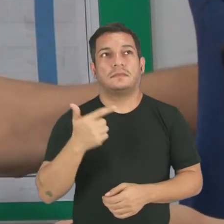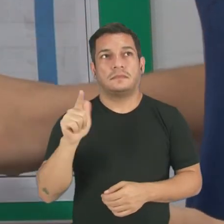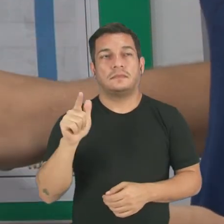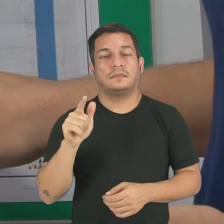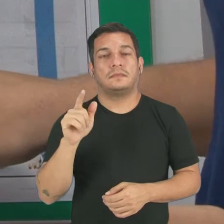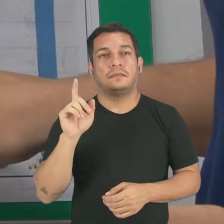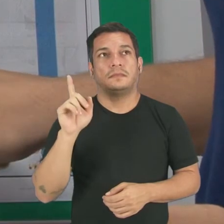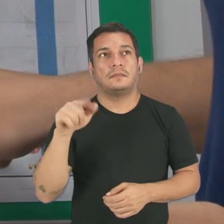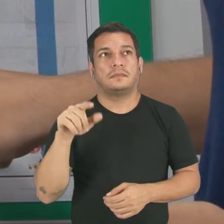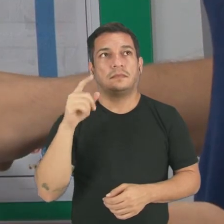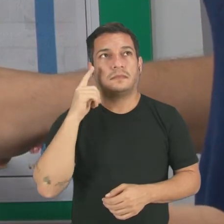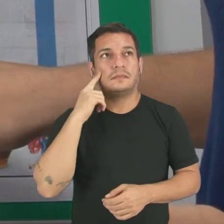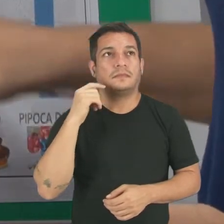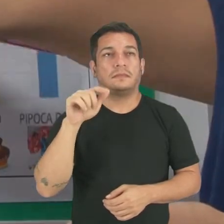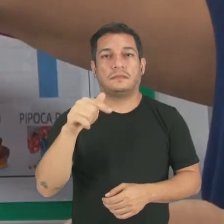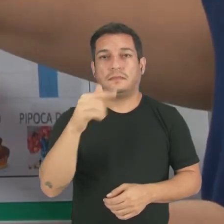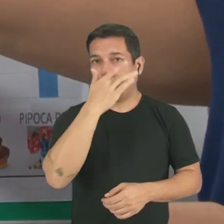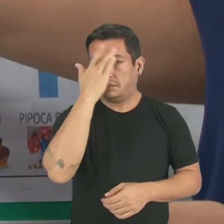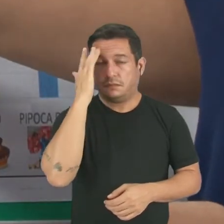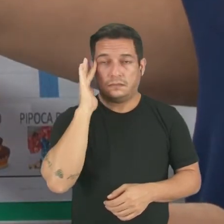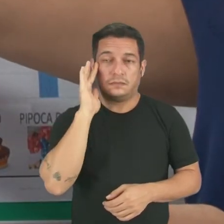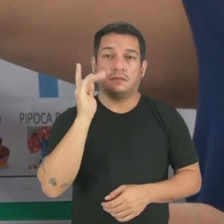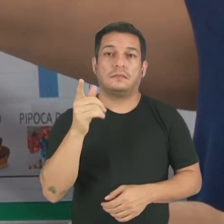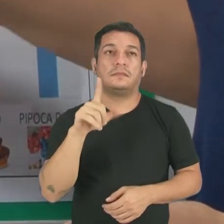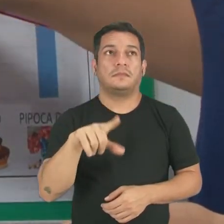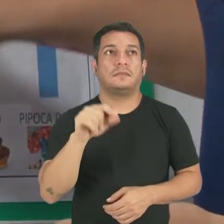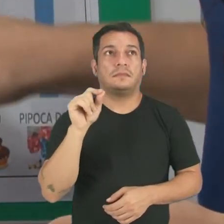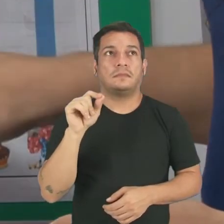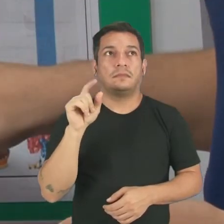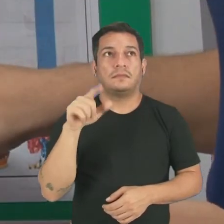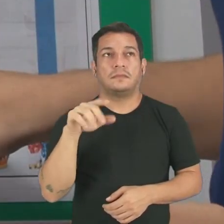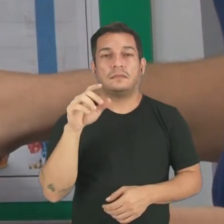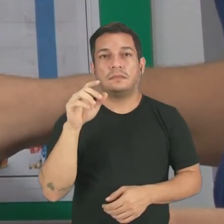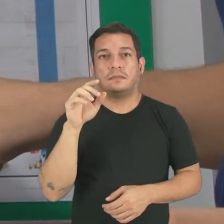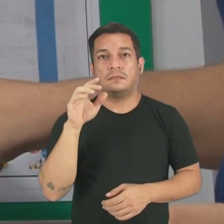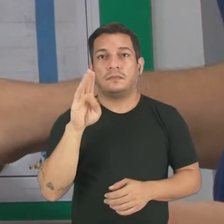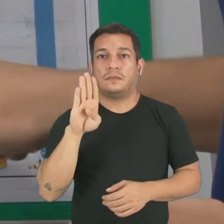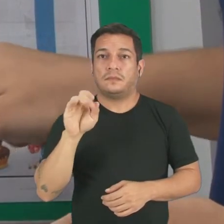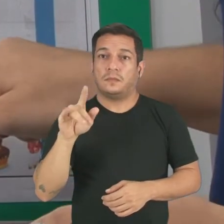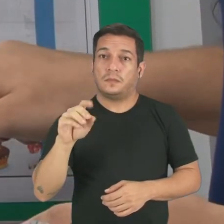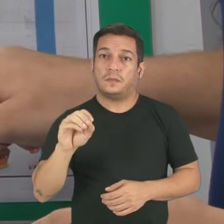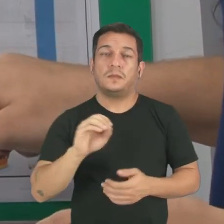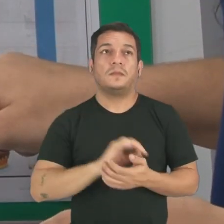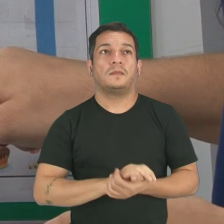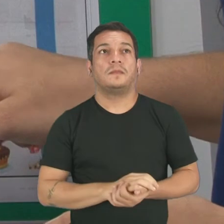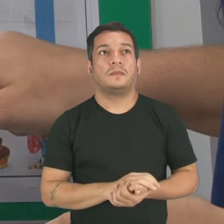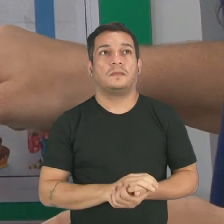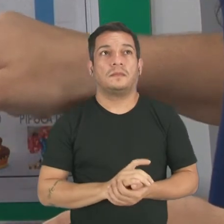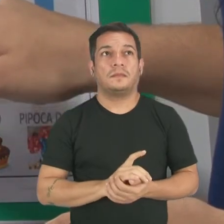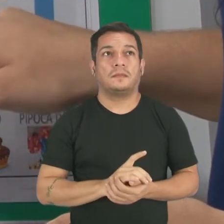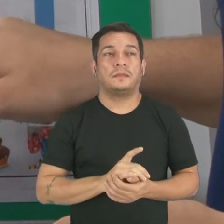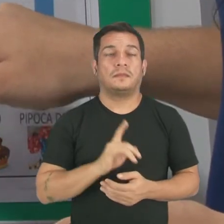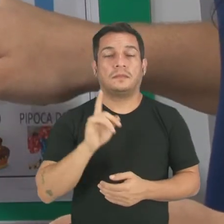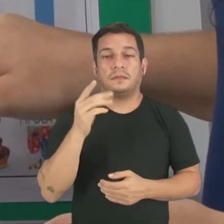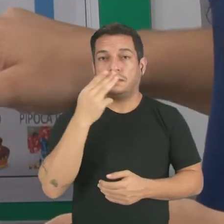barrinha, 7 pessoas escolheram o bolo. E essa